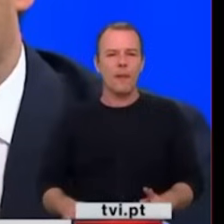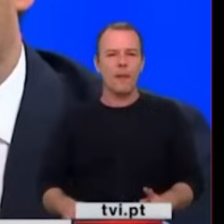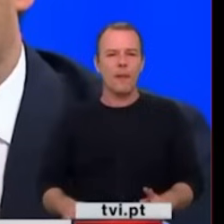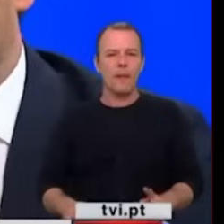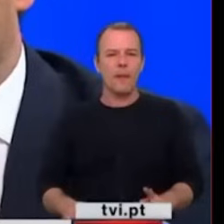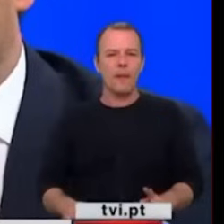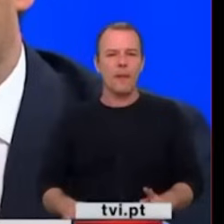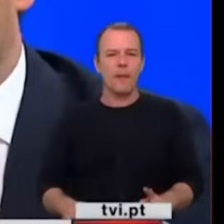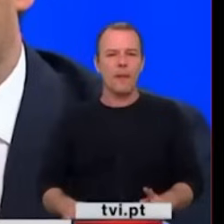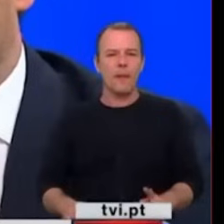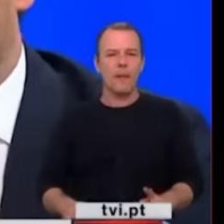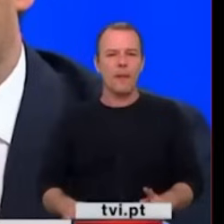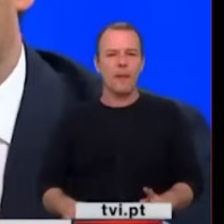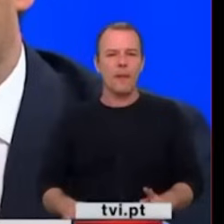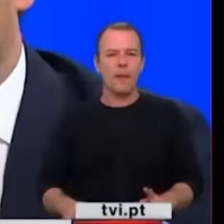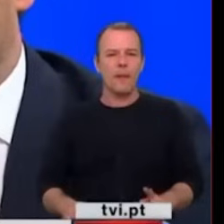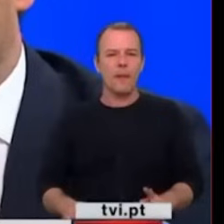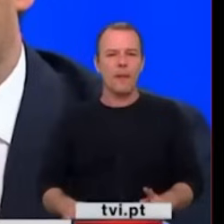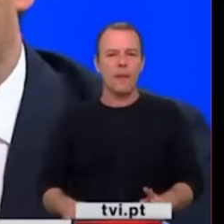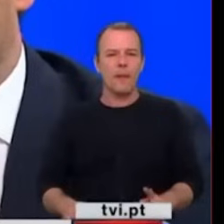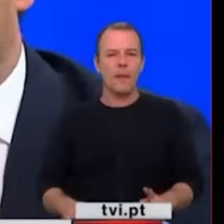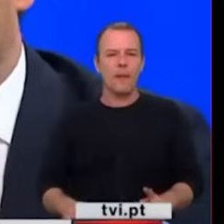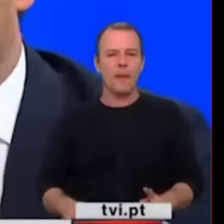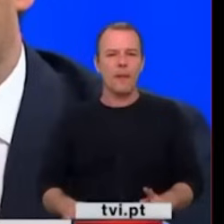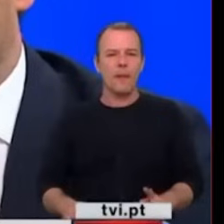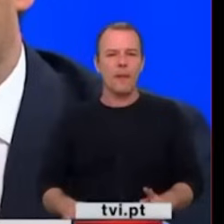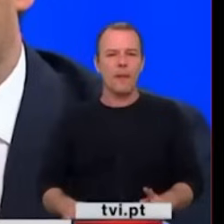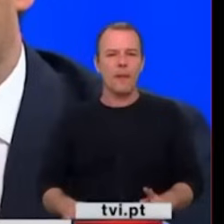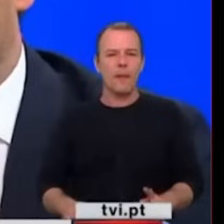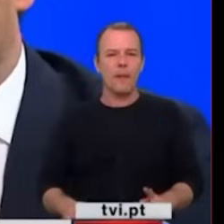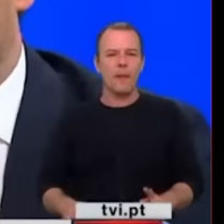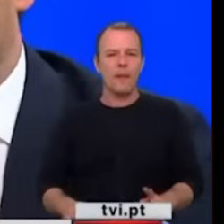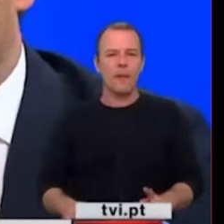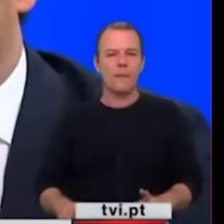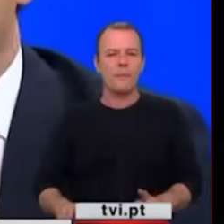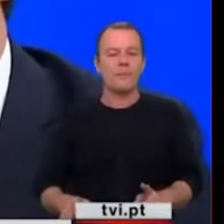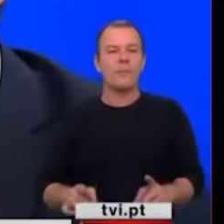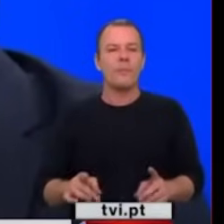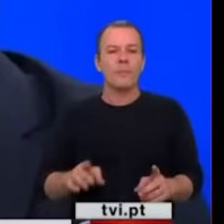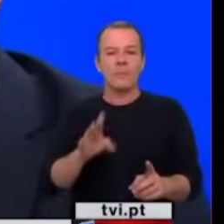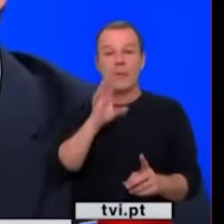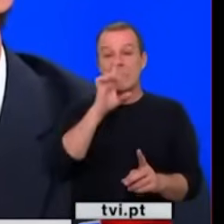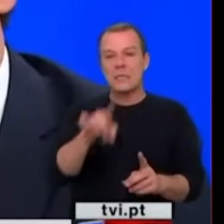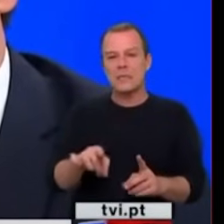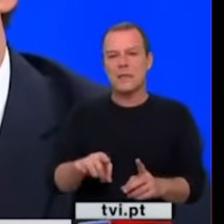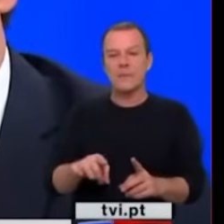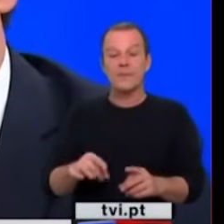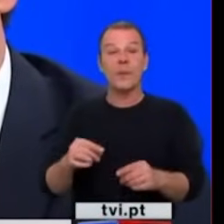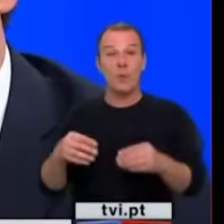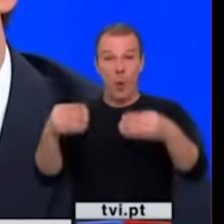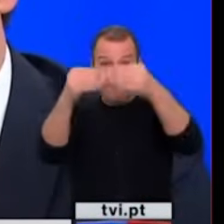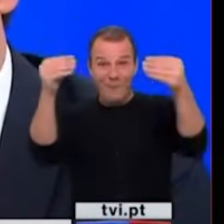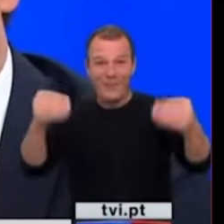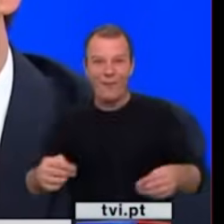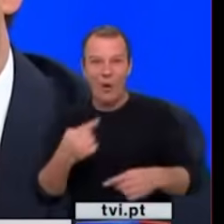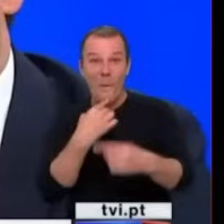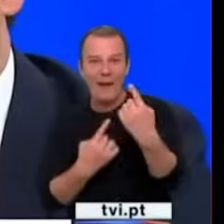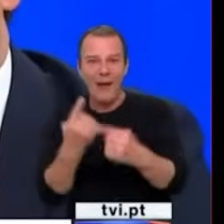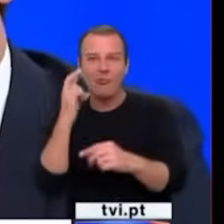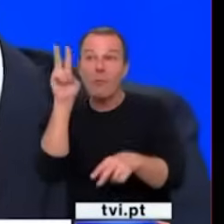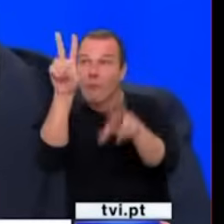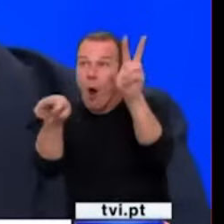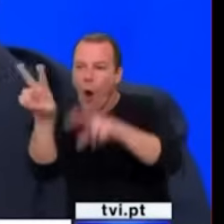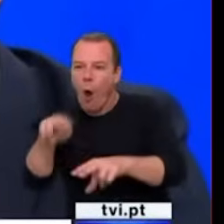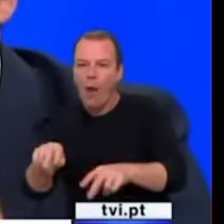uma consulta grávidas à porta dos hospitais não sei quê não sei quê ped for ao portal de queixas metade das queixas é com